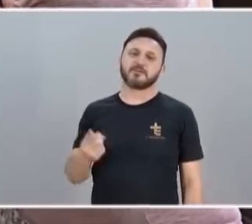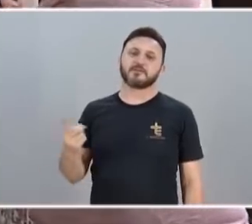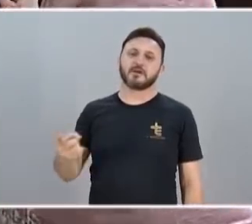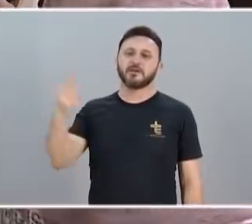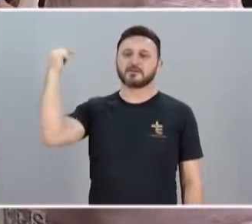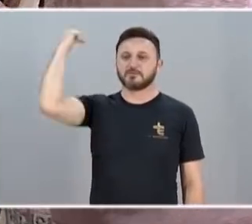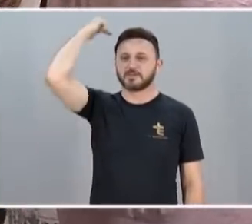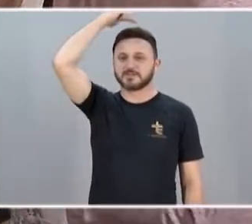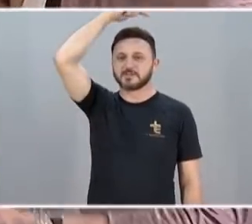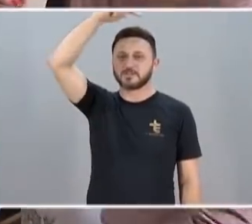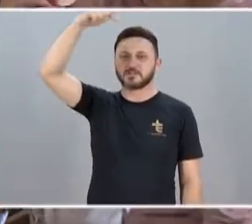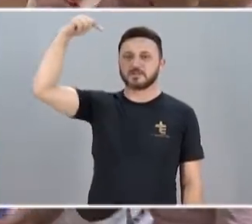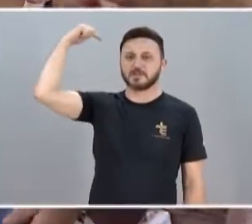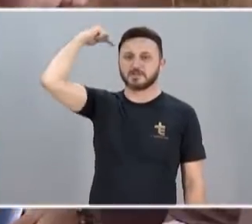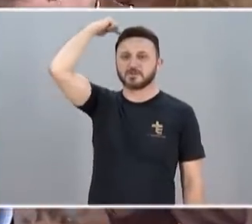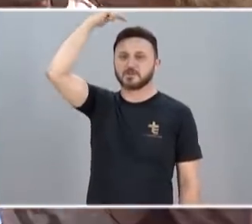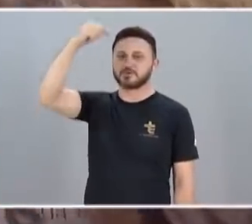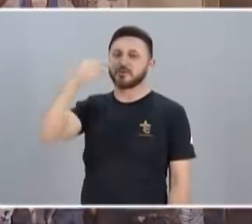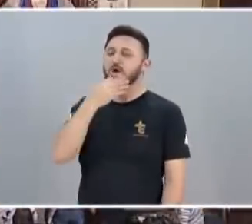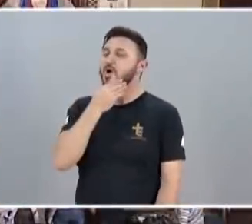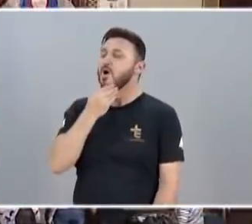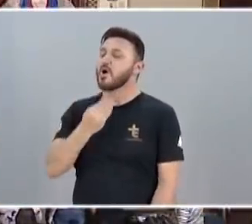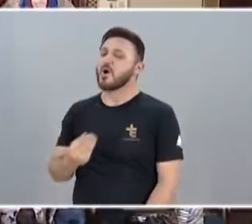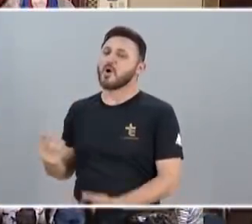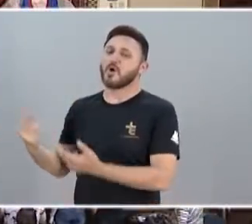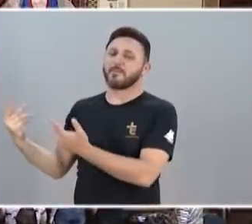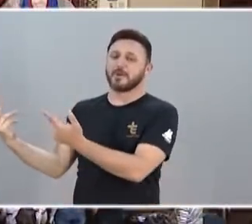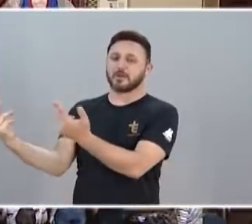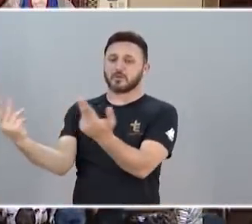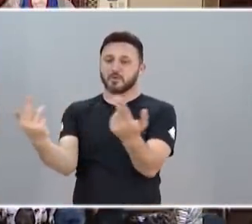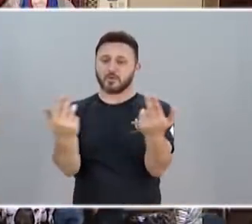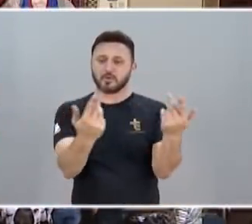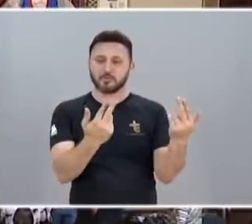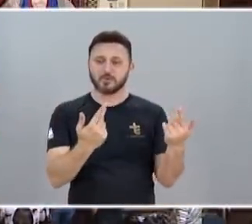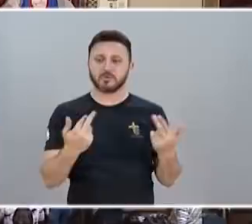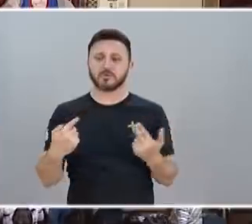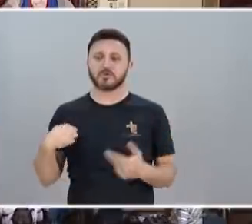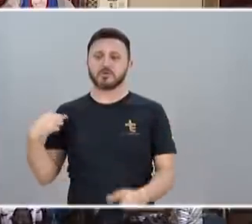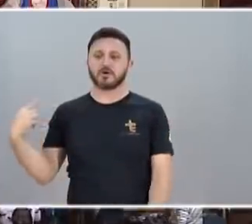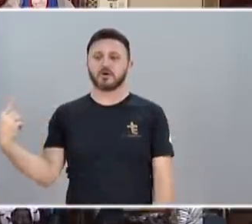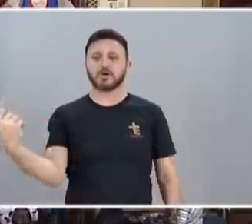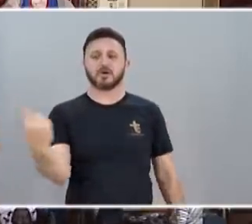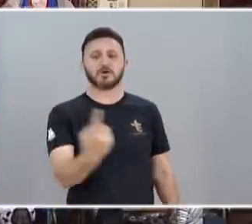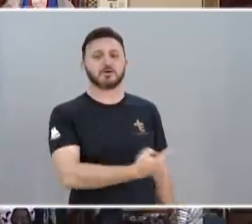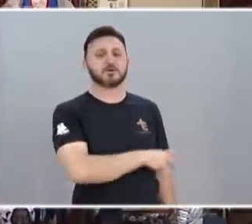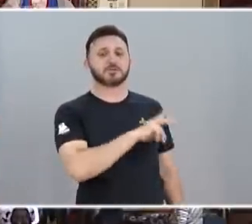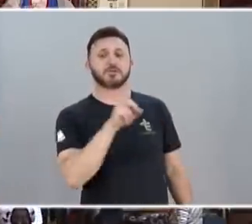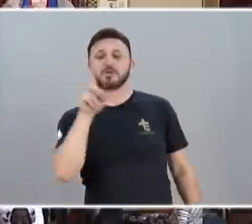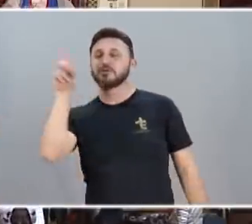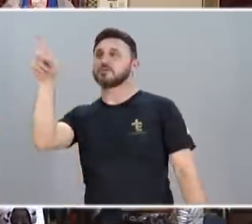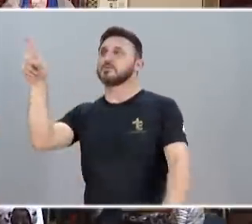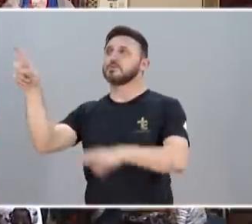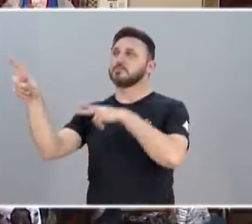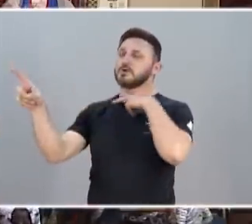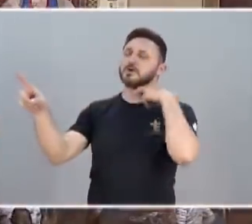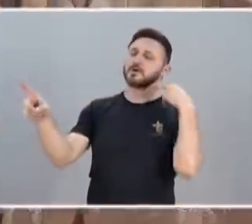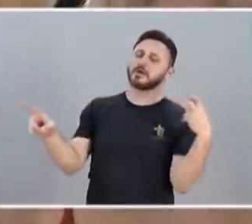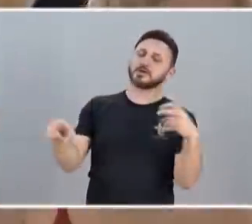filho eterno e santo, homem como nós,